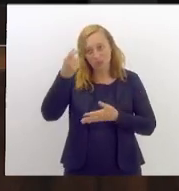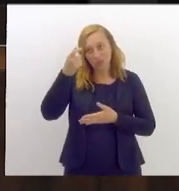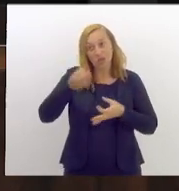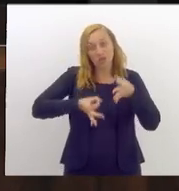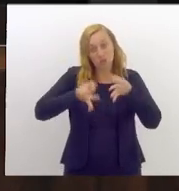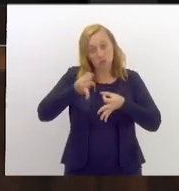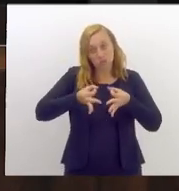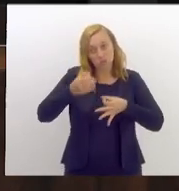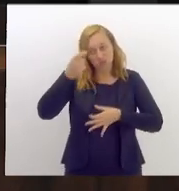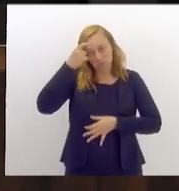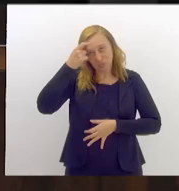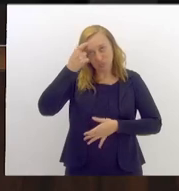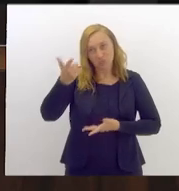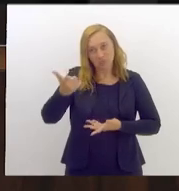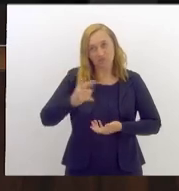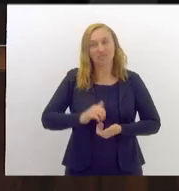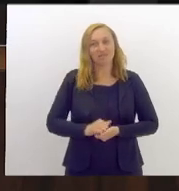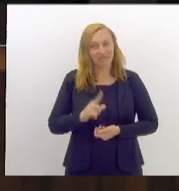juiz